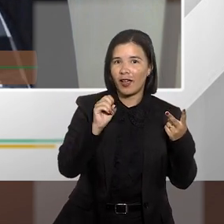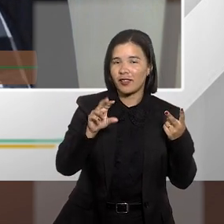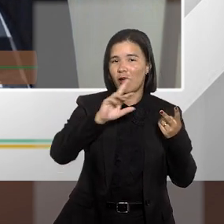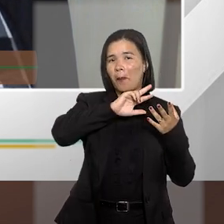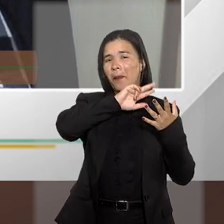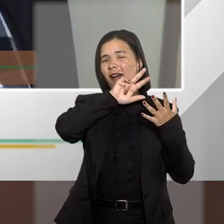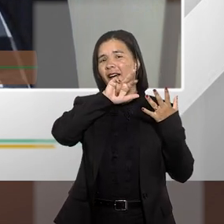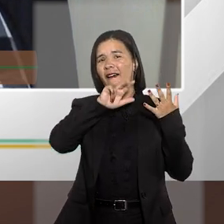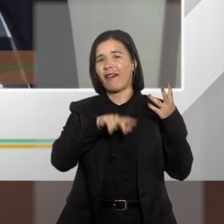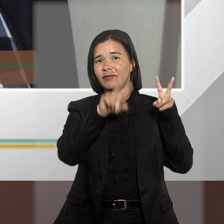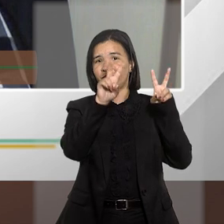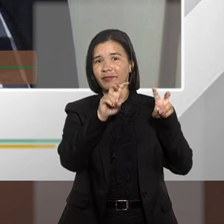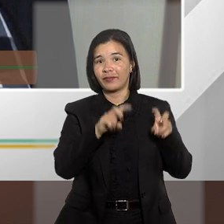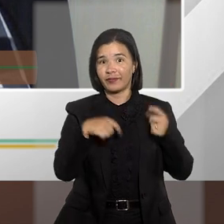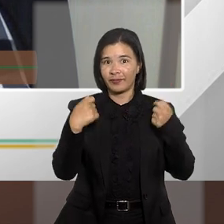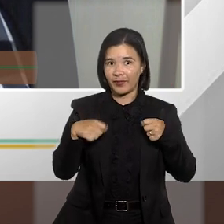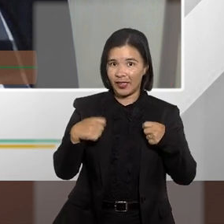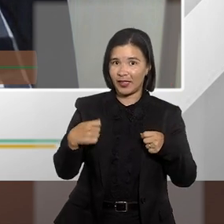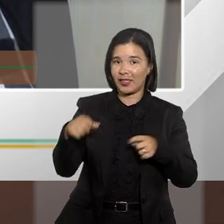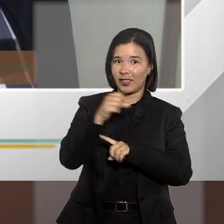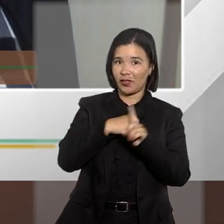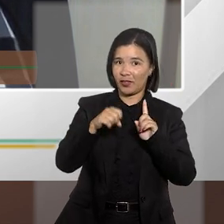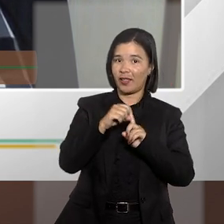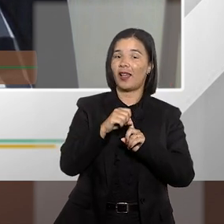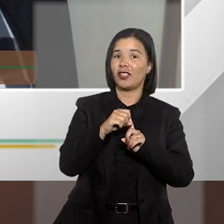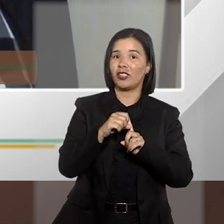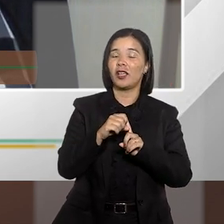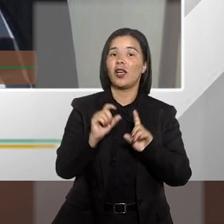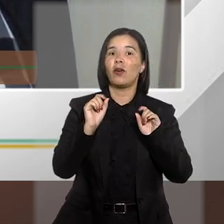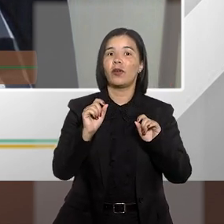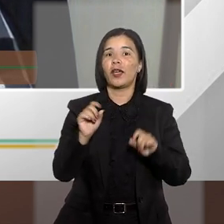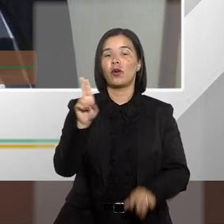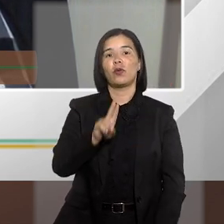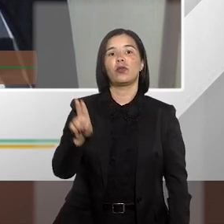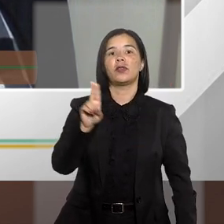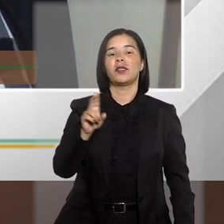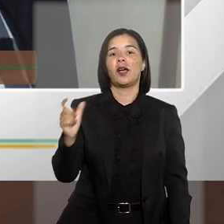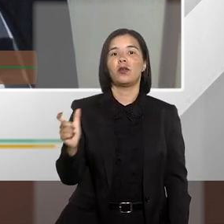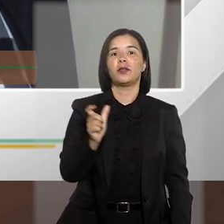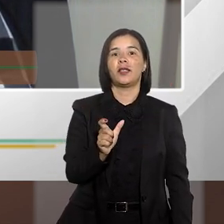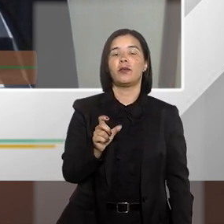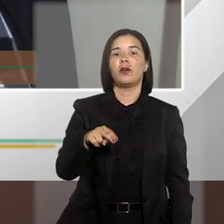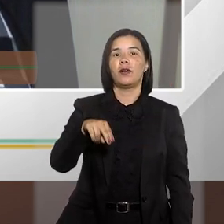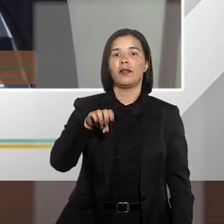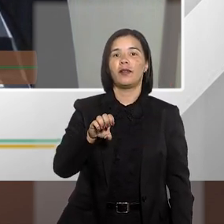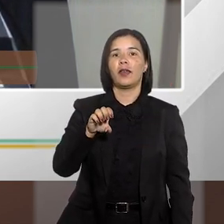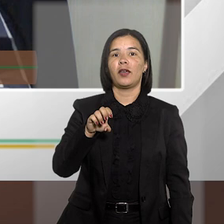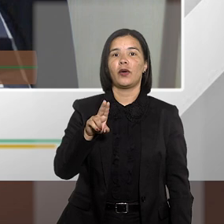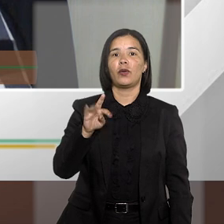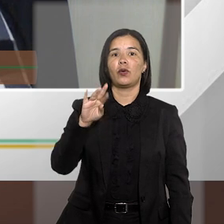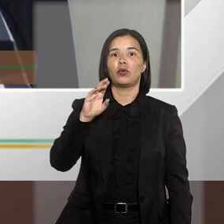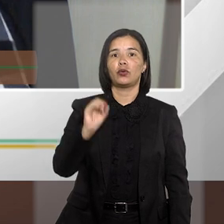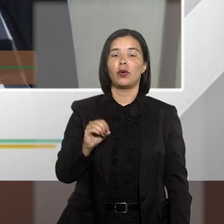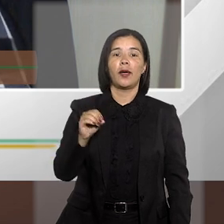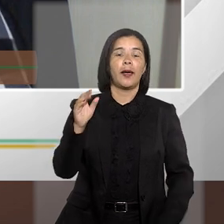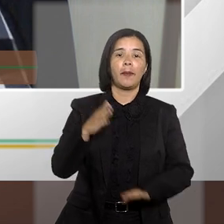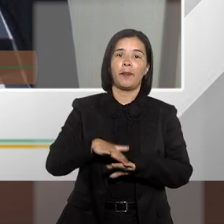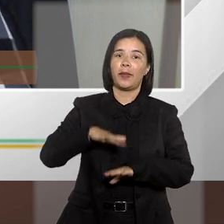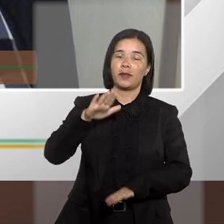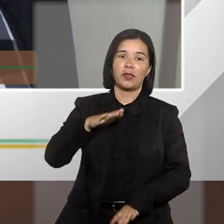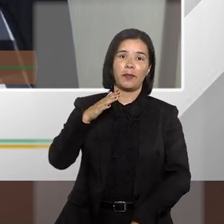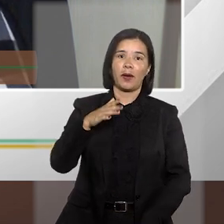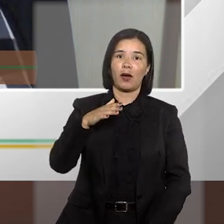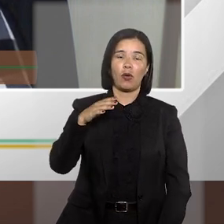outros temas importantes e relevantes para a sociedade, que usar o termo neutro tem sido a principal bandeira deles, e uma